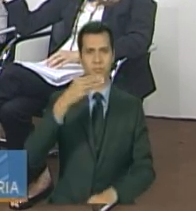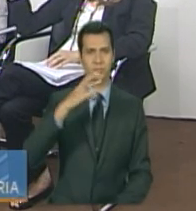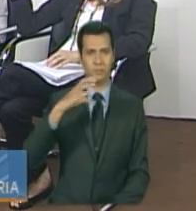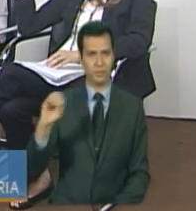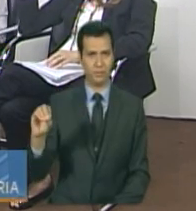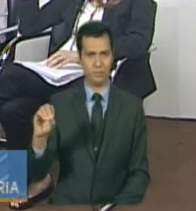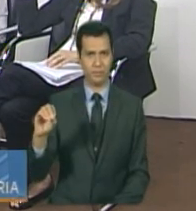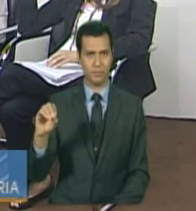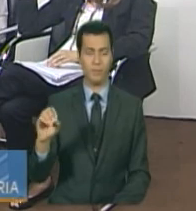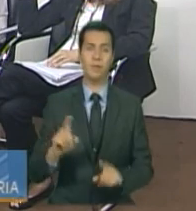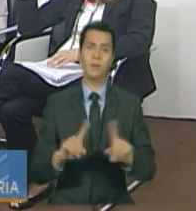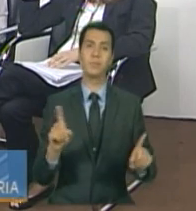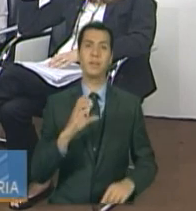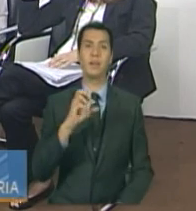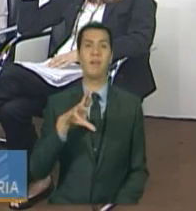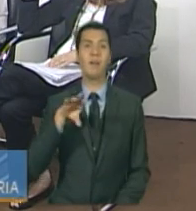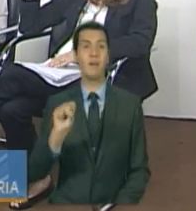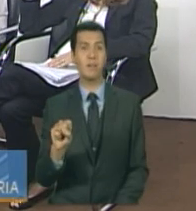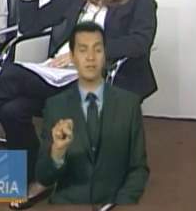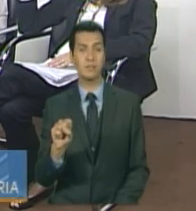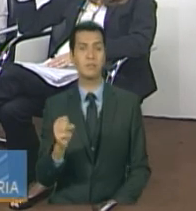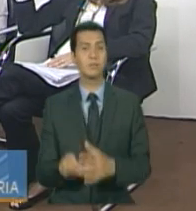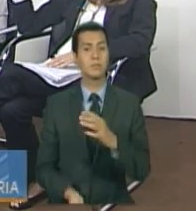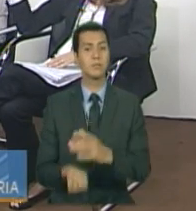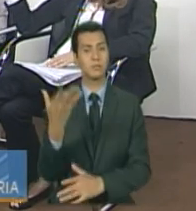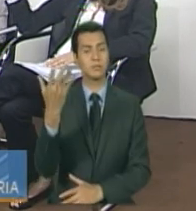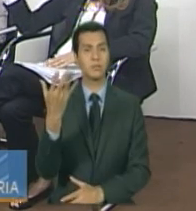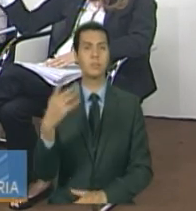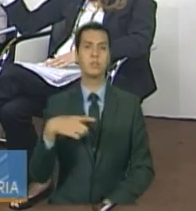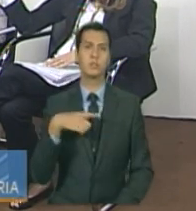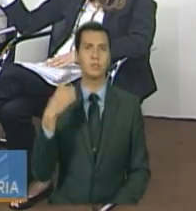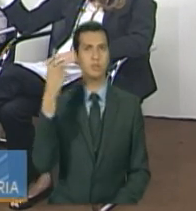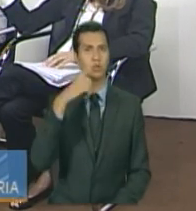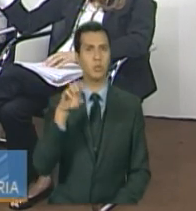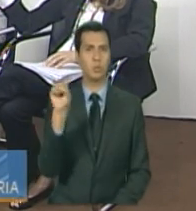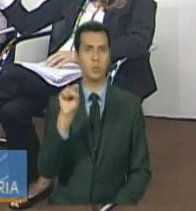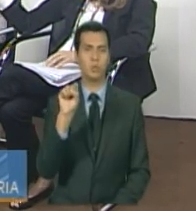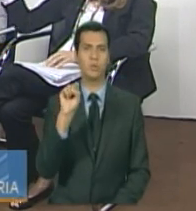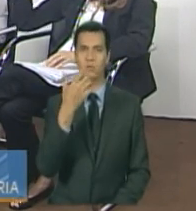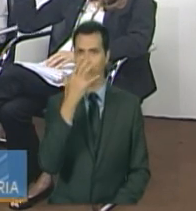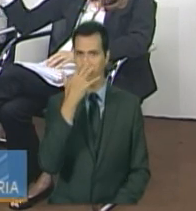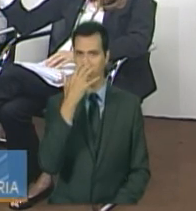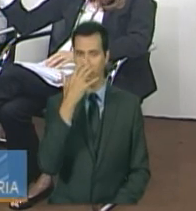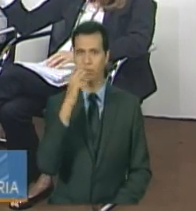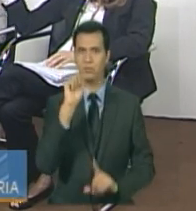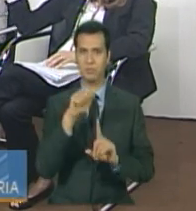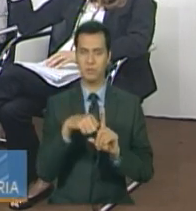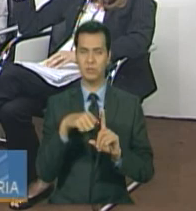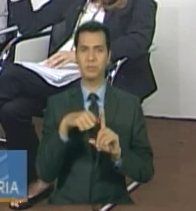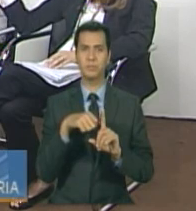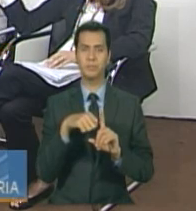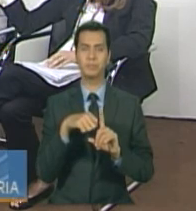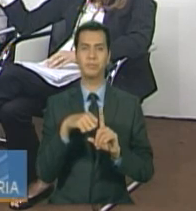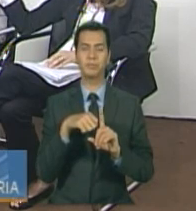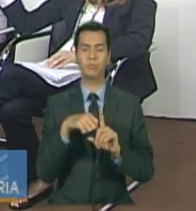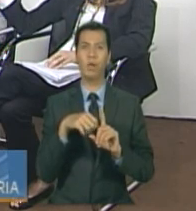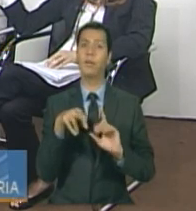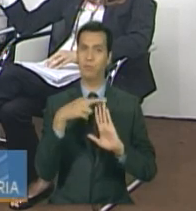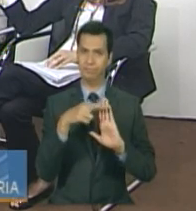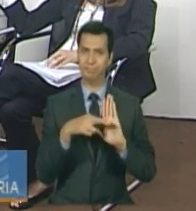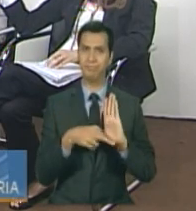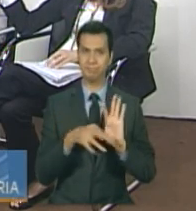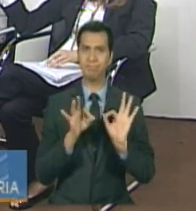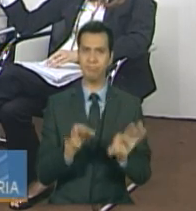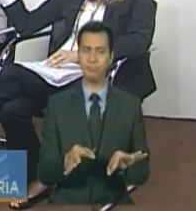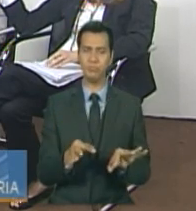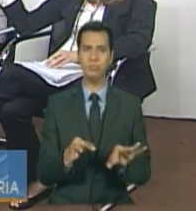No caso do CRAS, né, na implantação do CRAS, ele tem do dia 8 de fevereiro, que é o prazo regulamentar,